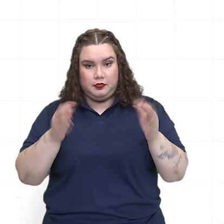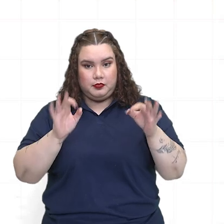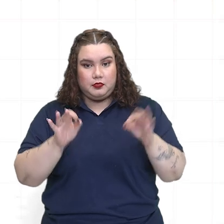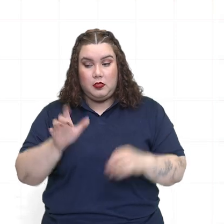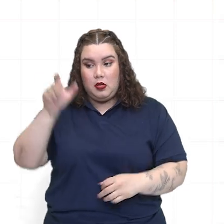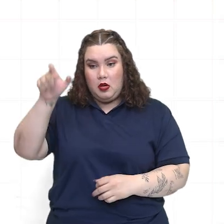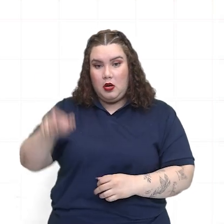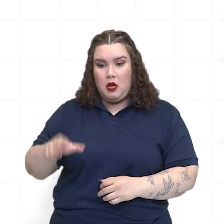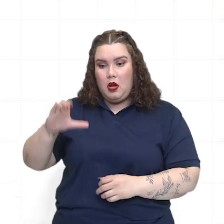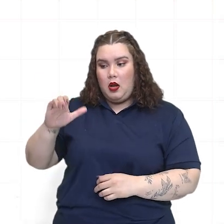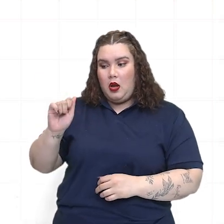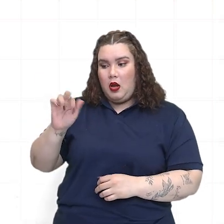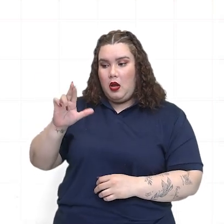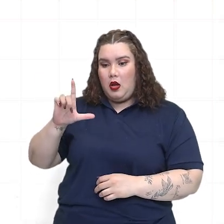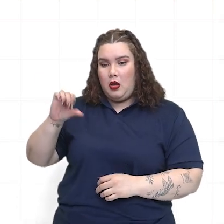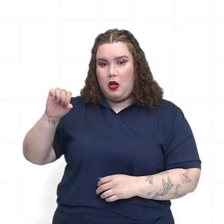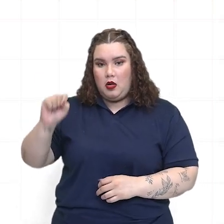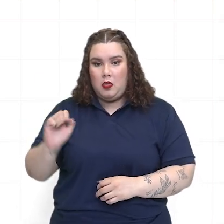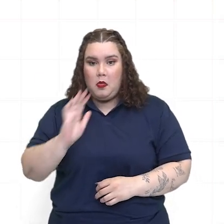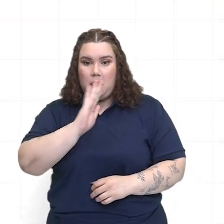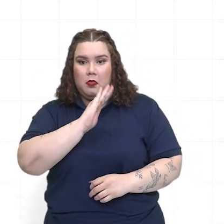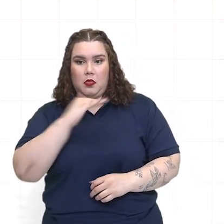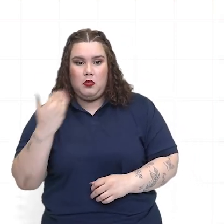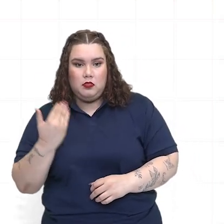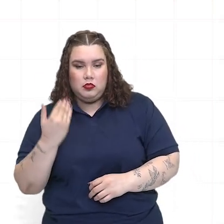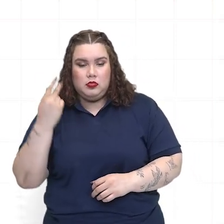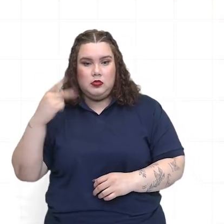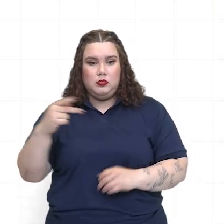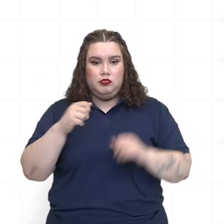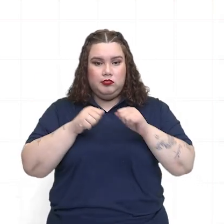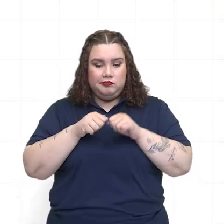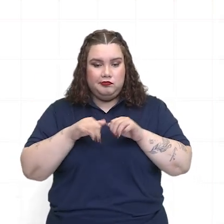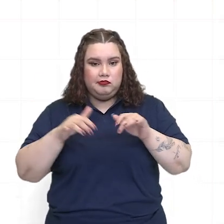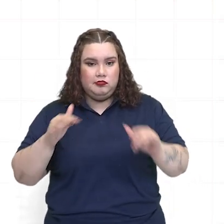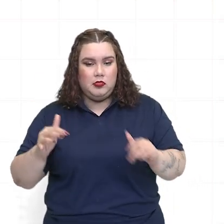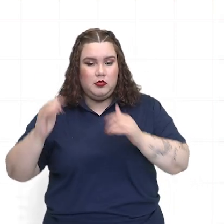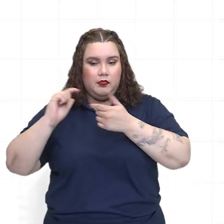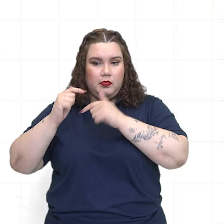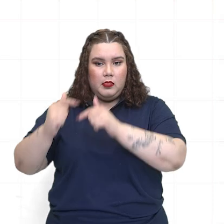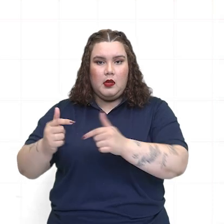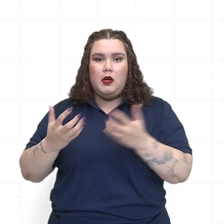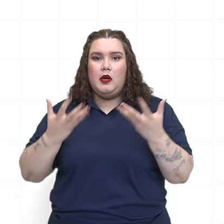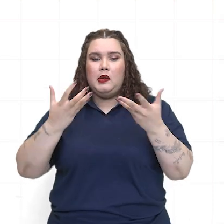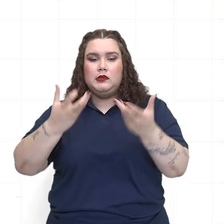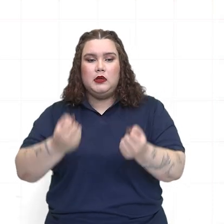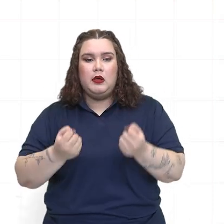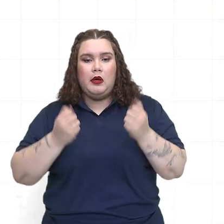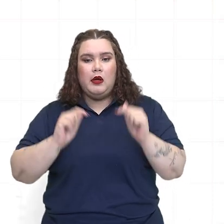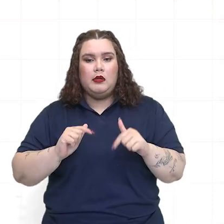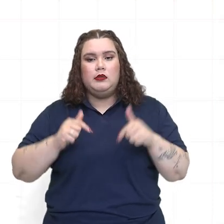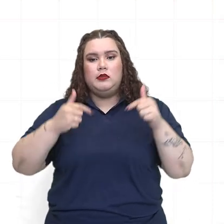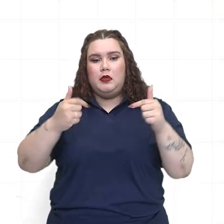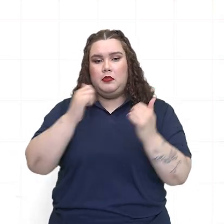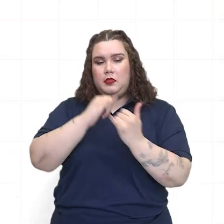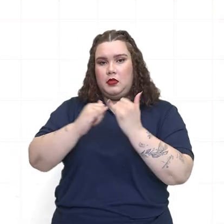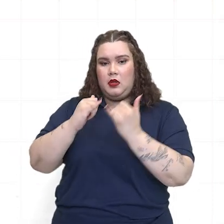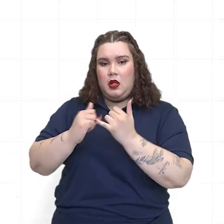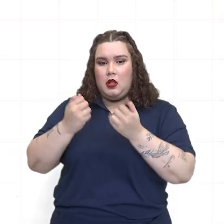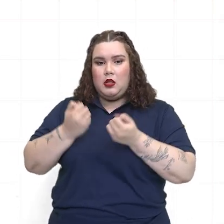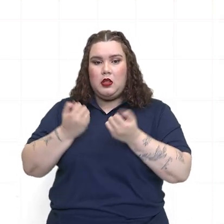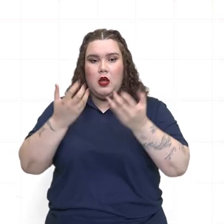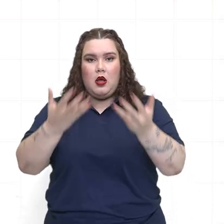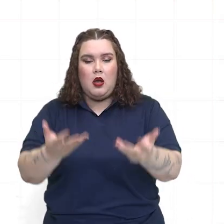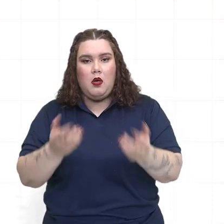Carlos Magno, seus vassalos e seus descendentes adotaram práticas semelhantes,